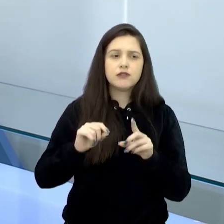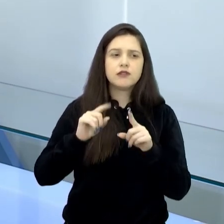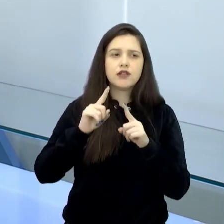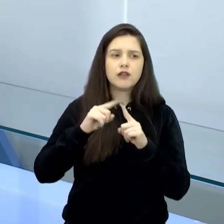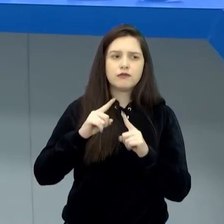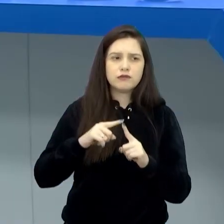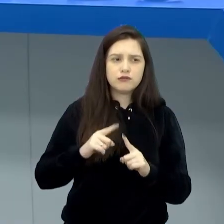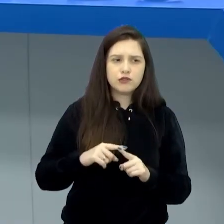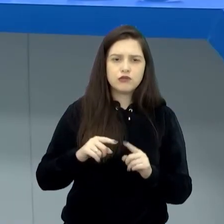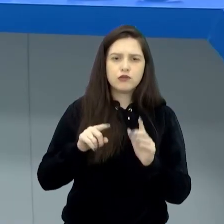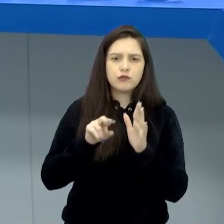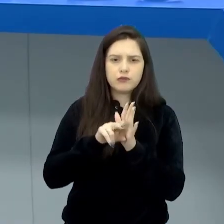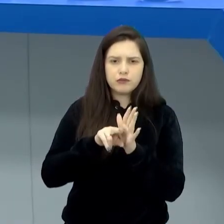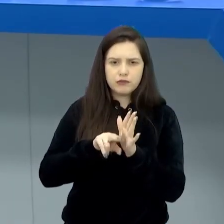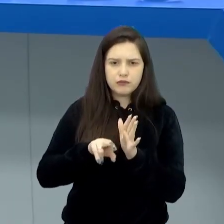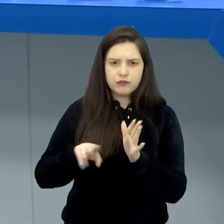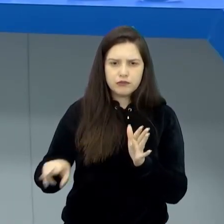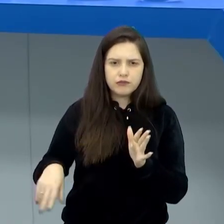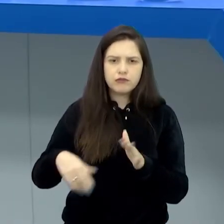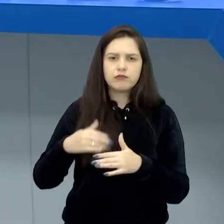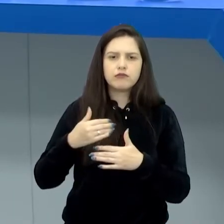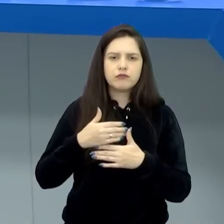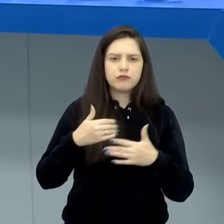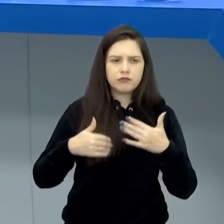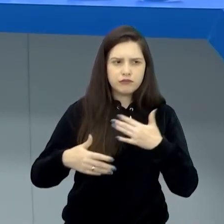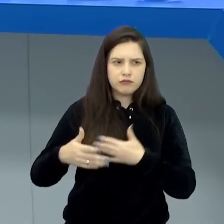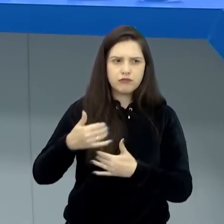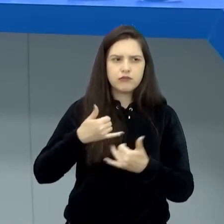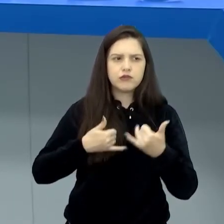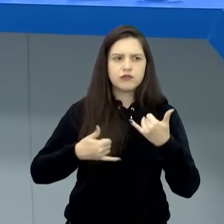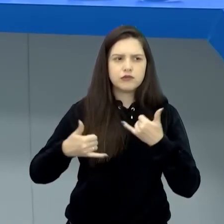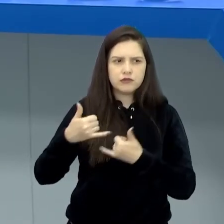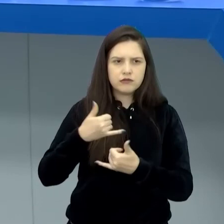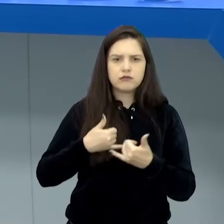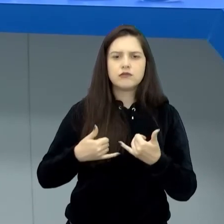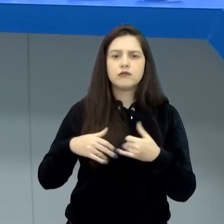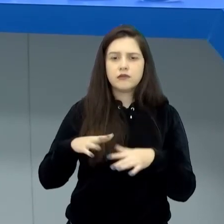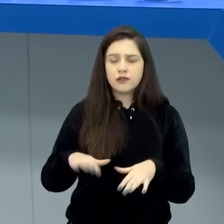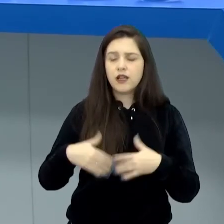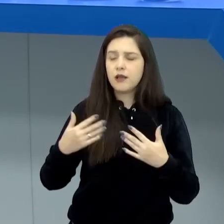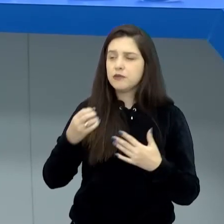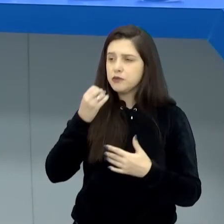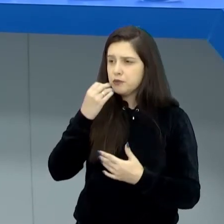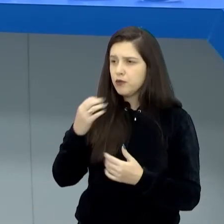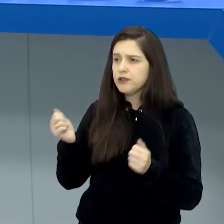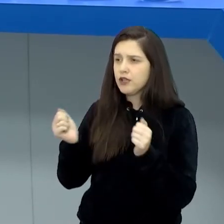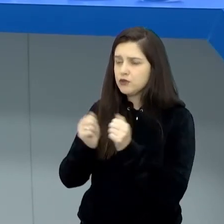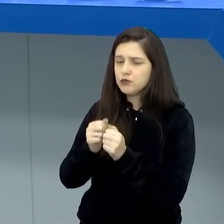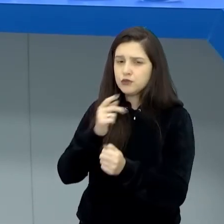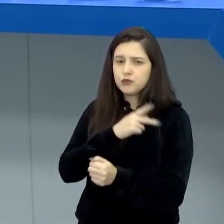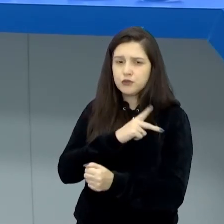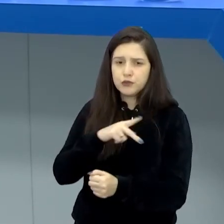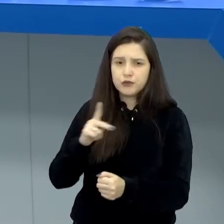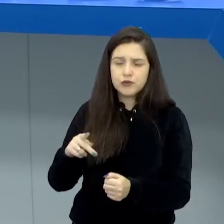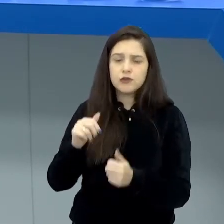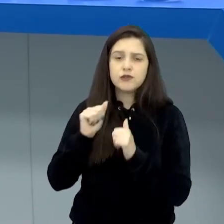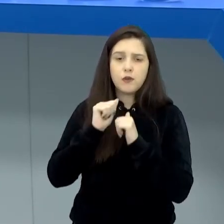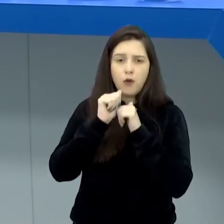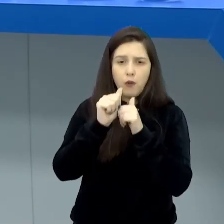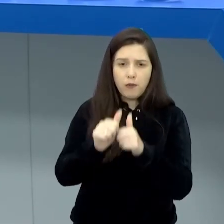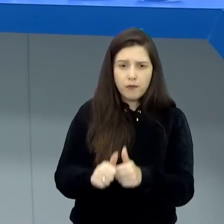bem? Perfeito, professor, muito bom, né? Acho que os nossos alunos, os nossos professores que estão aí nos